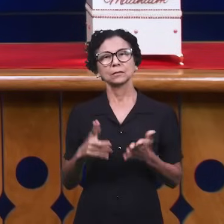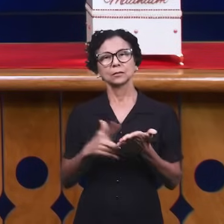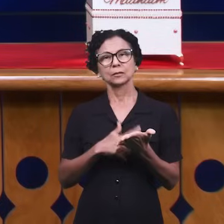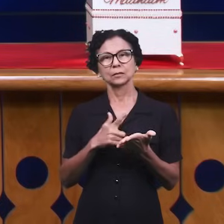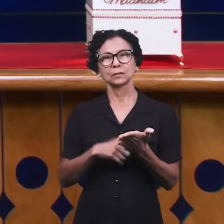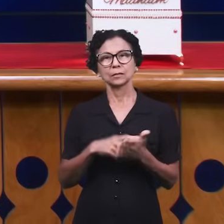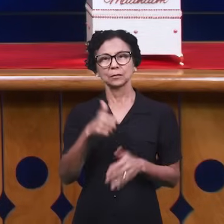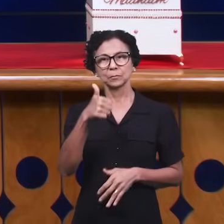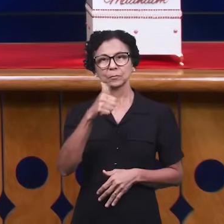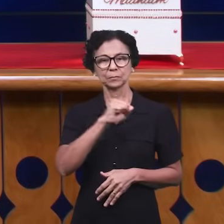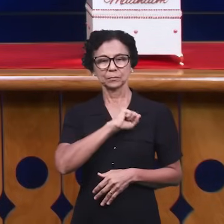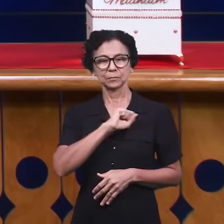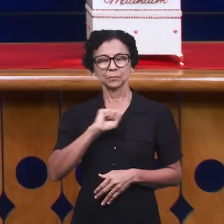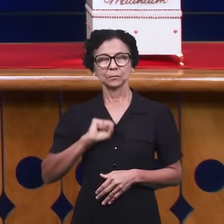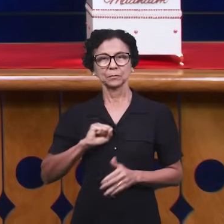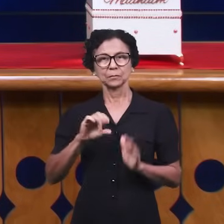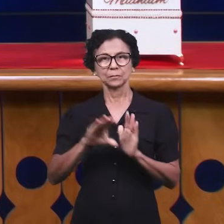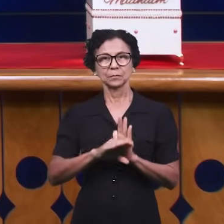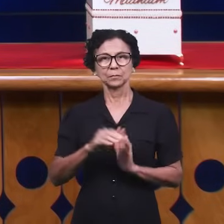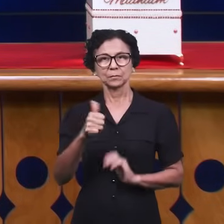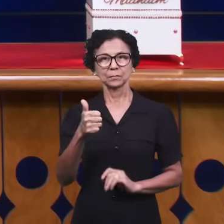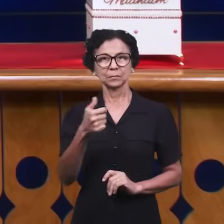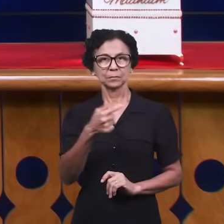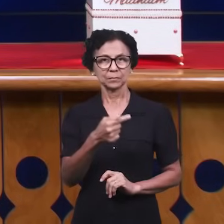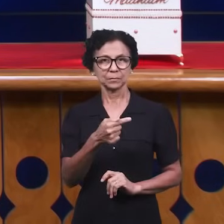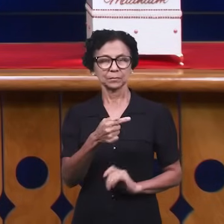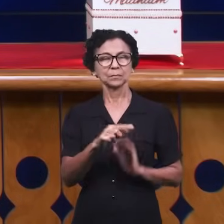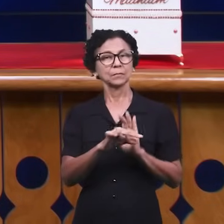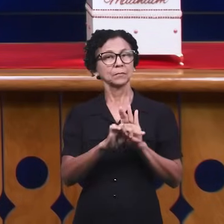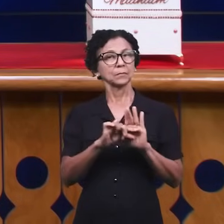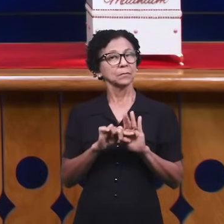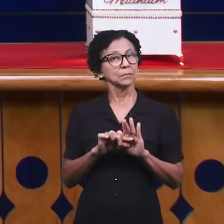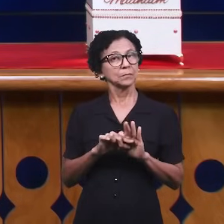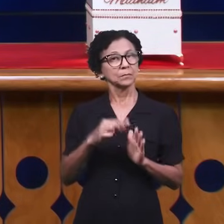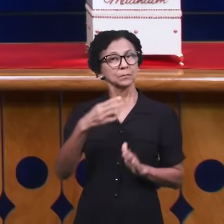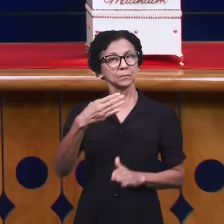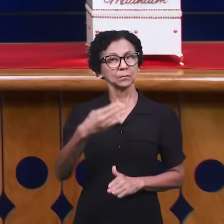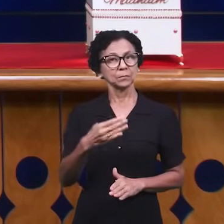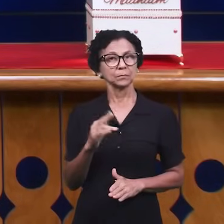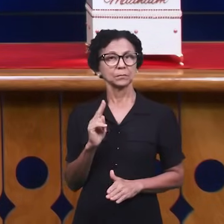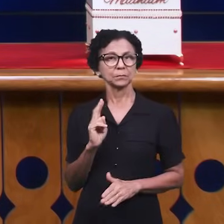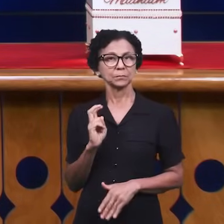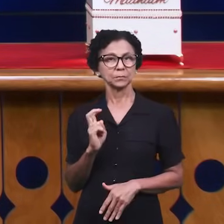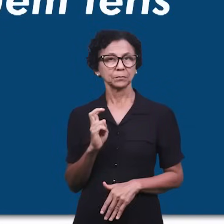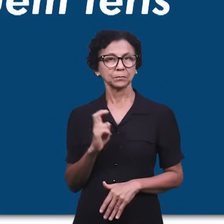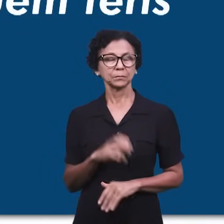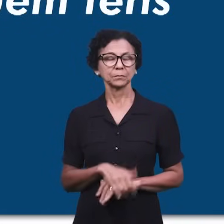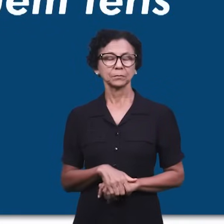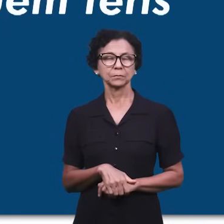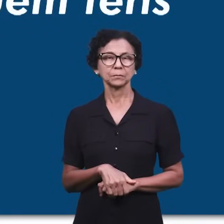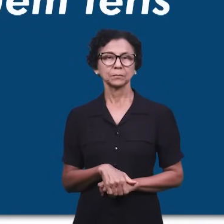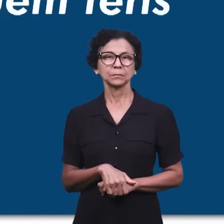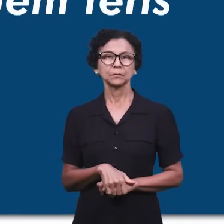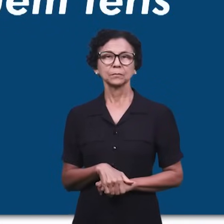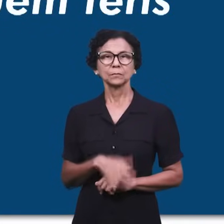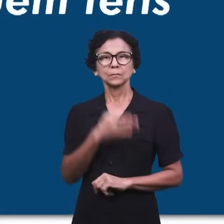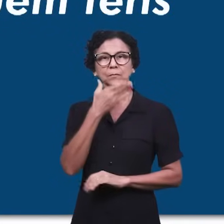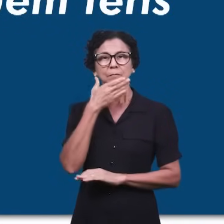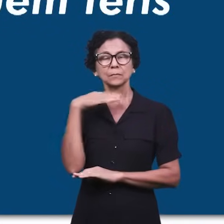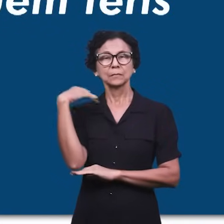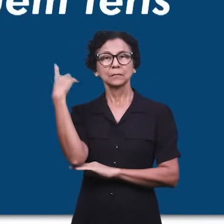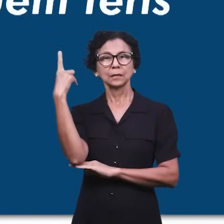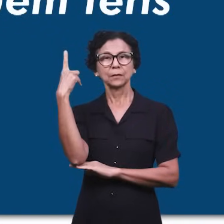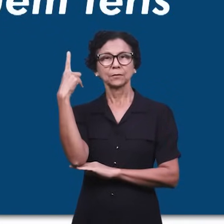1 Samuel, capítulo 17, no verso 45. Davi,